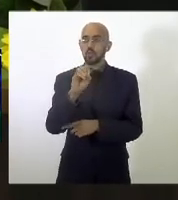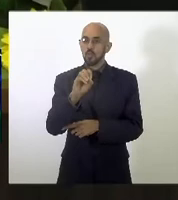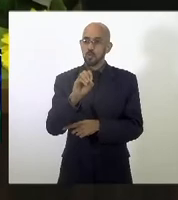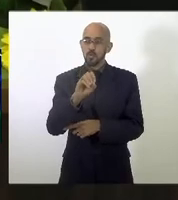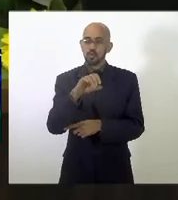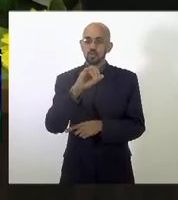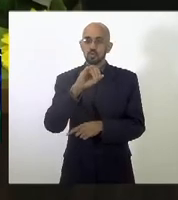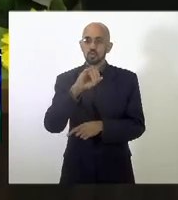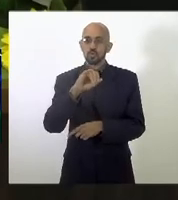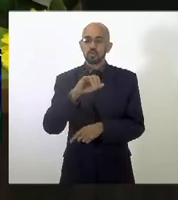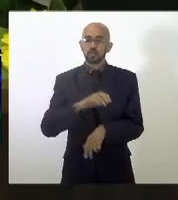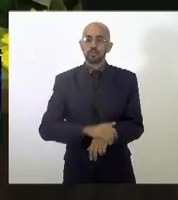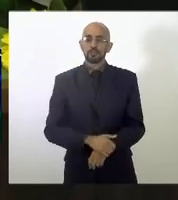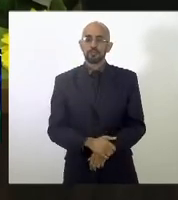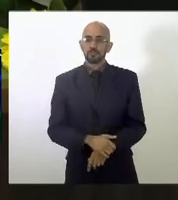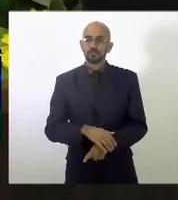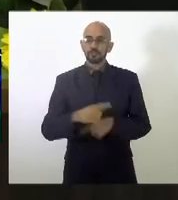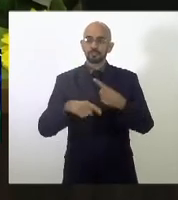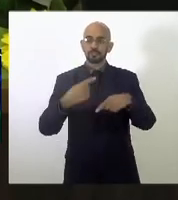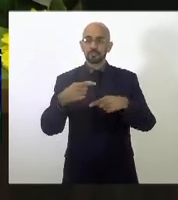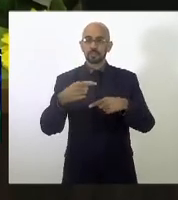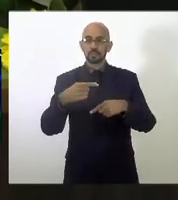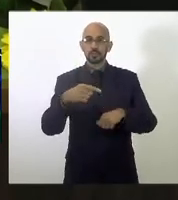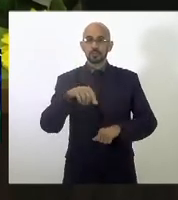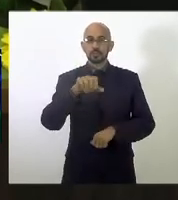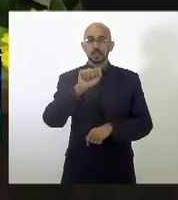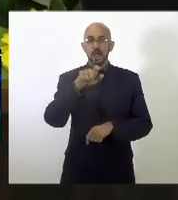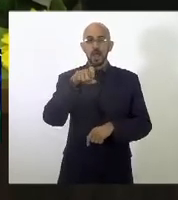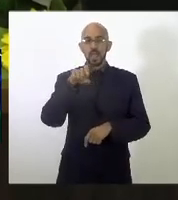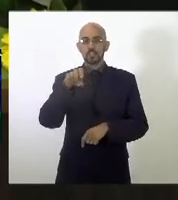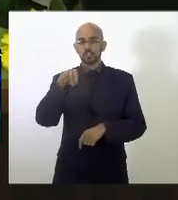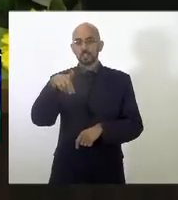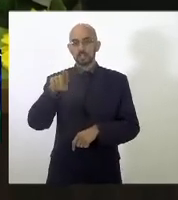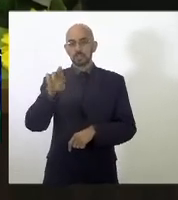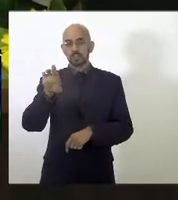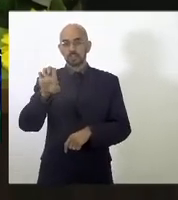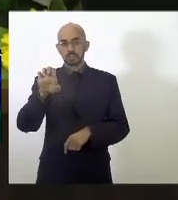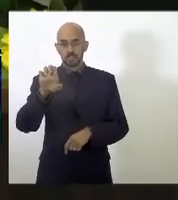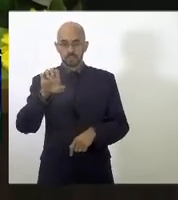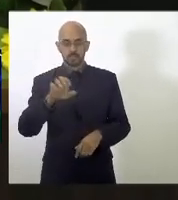Júnior. Seguida, deputado Alexandre Knoploch.